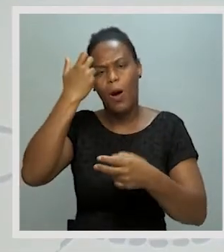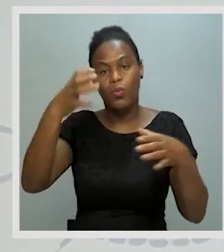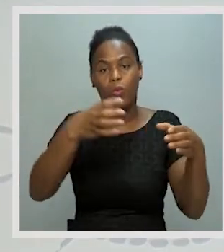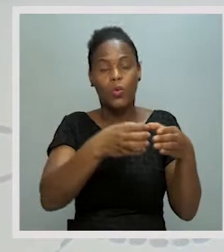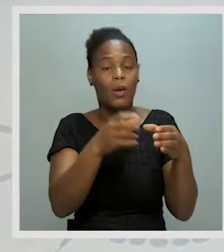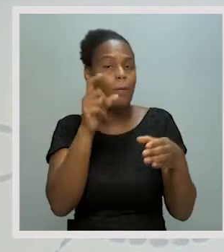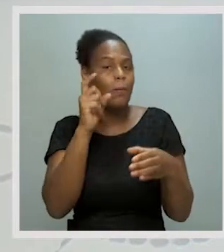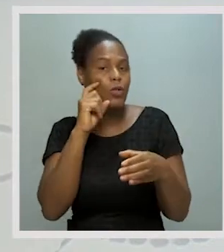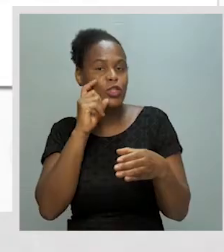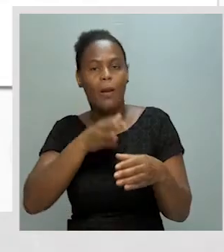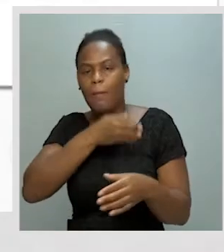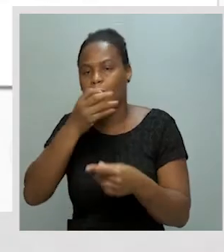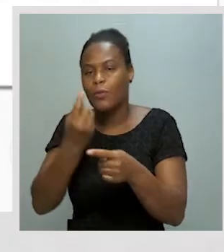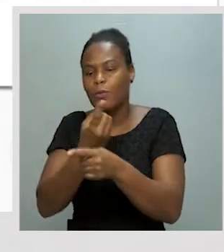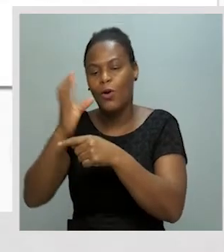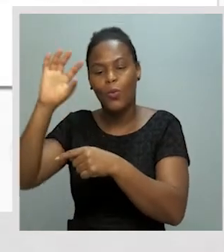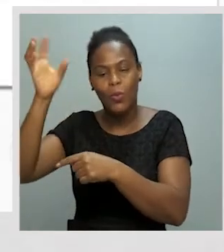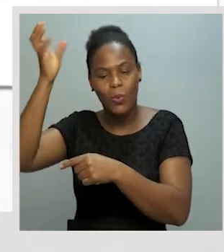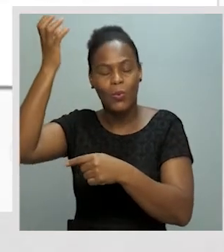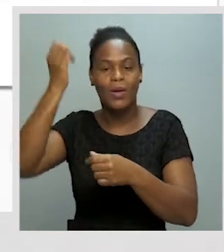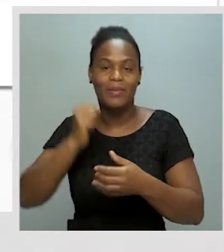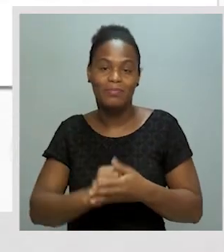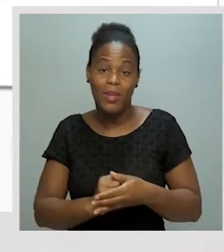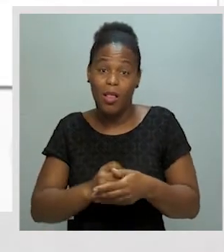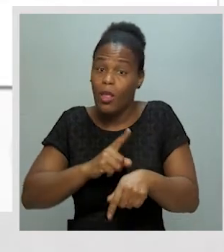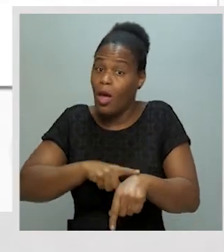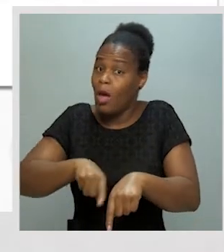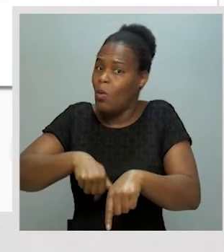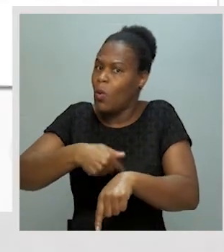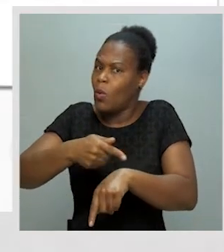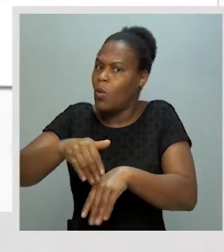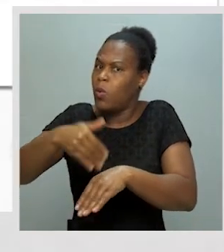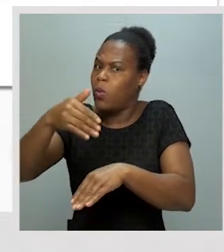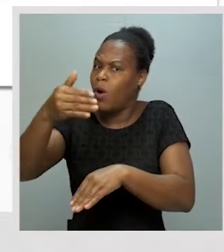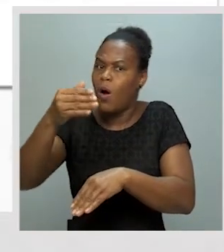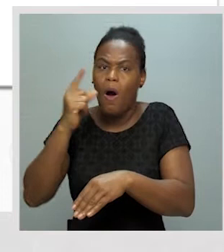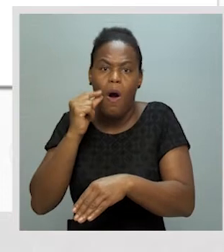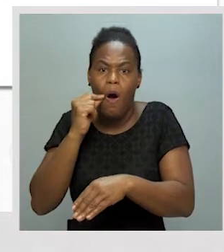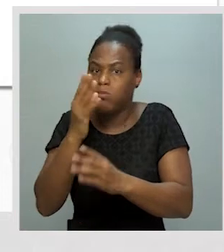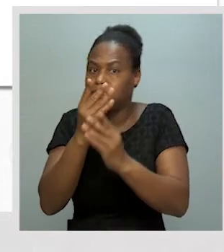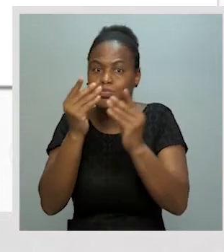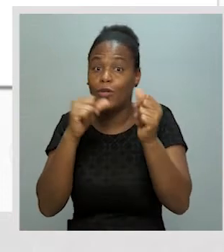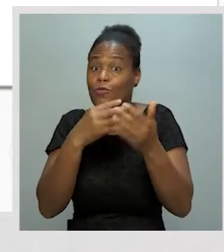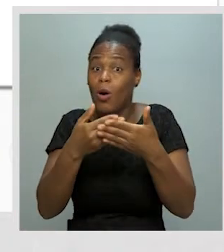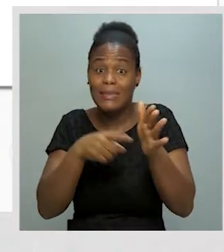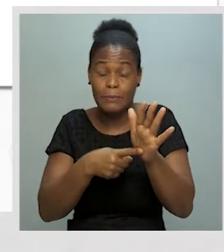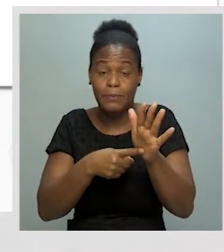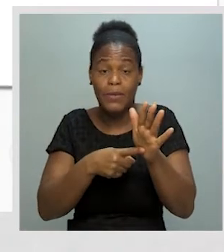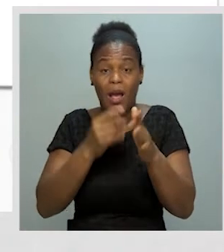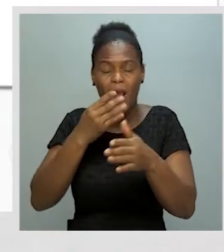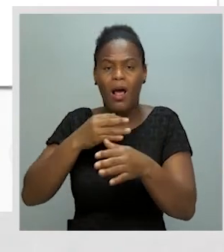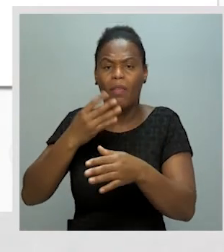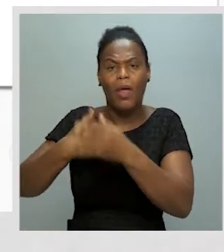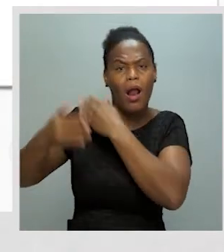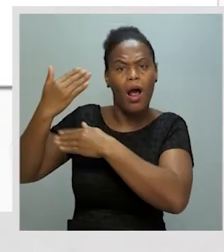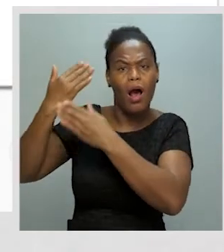coletiva, a preservação do património cultural. O tempo passa, os homens desaparecem. A tradição